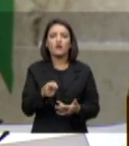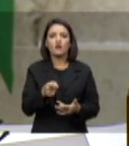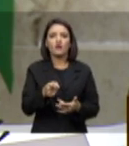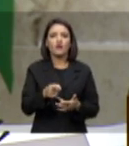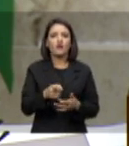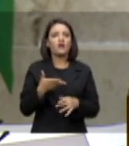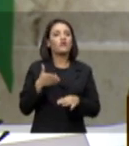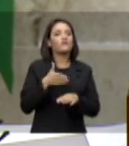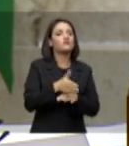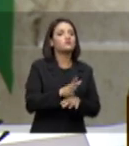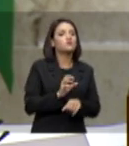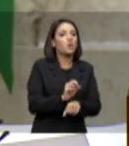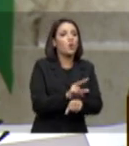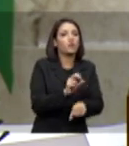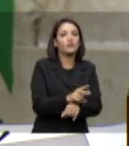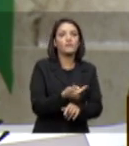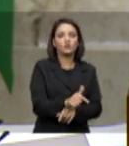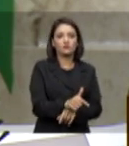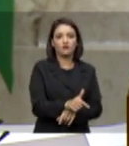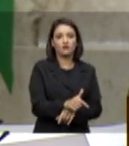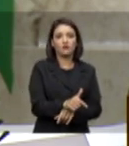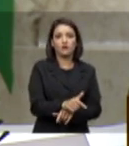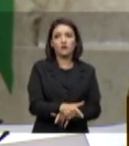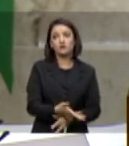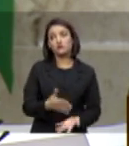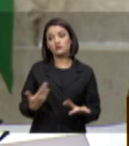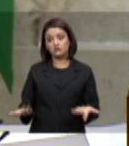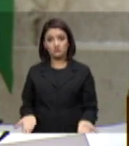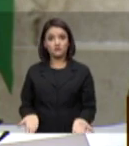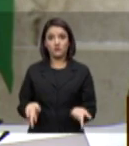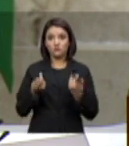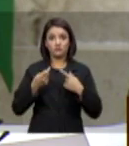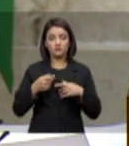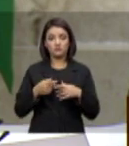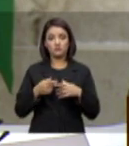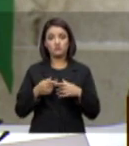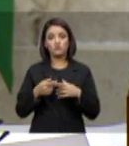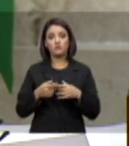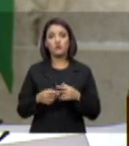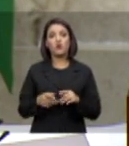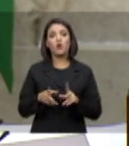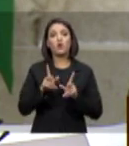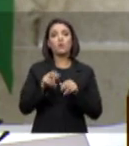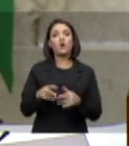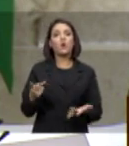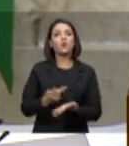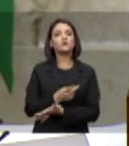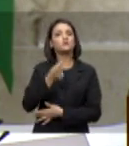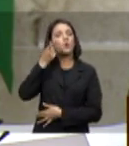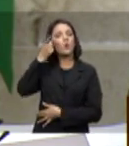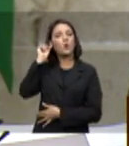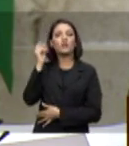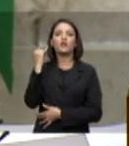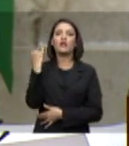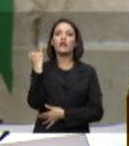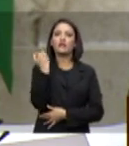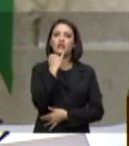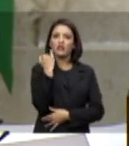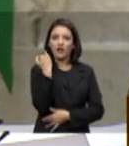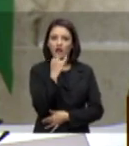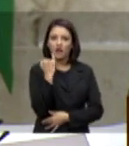31.506 casos na população italiana e ontem aconteceu o primeiro